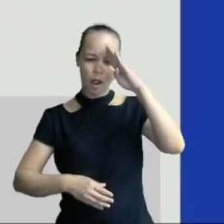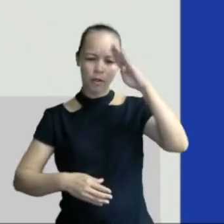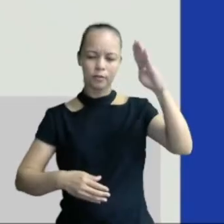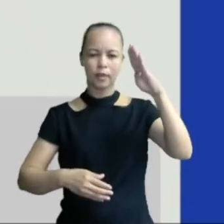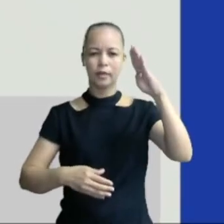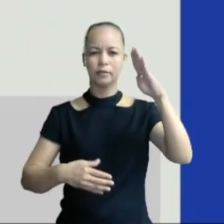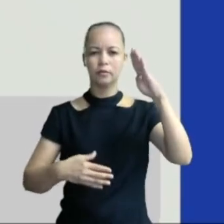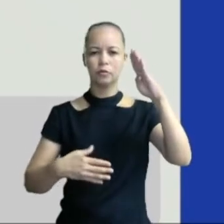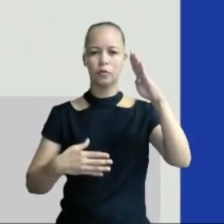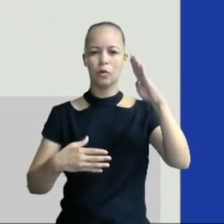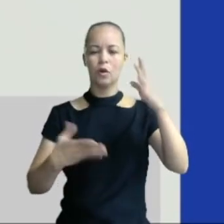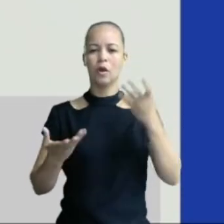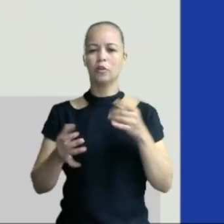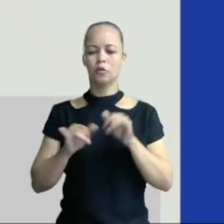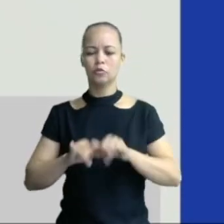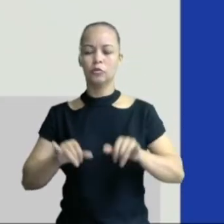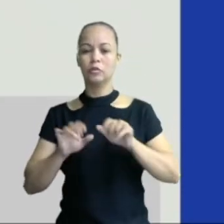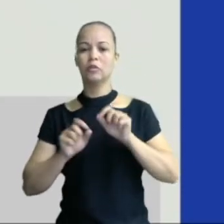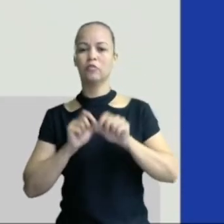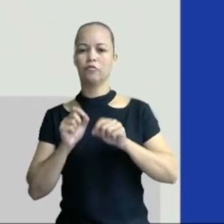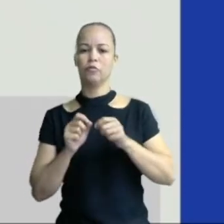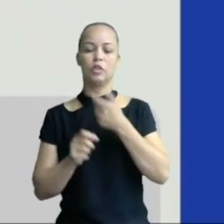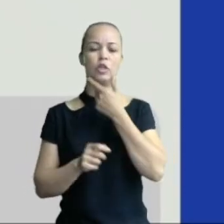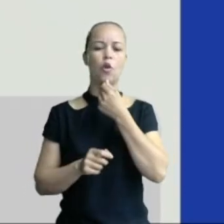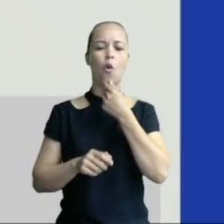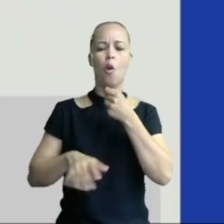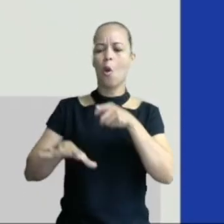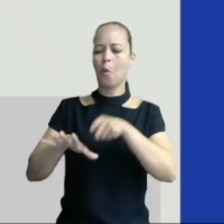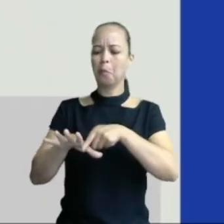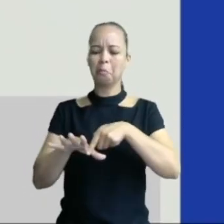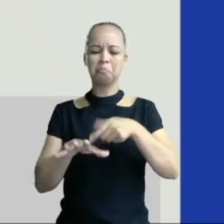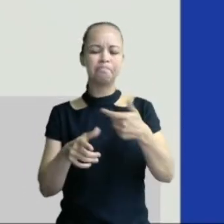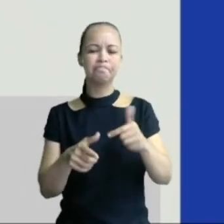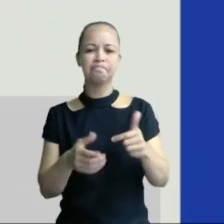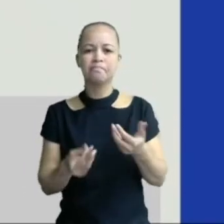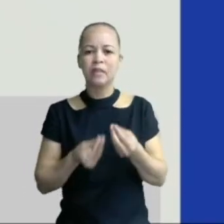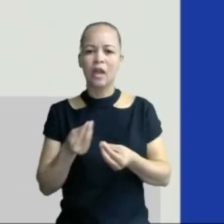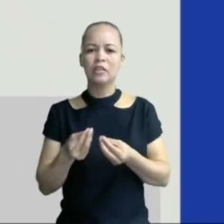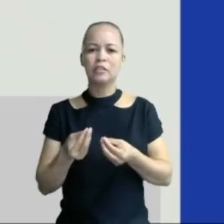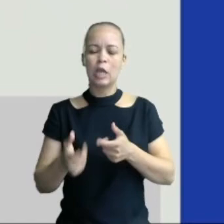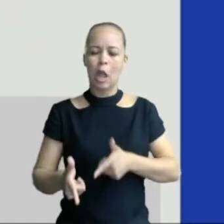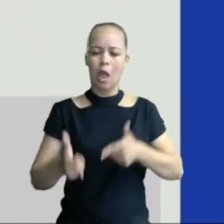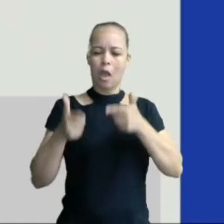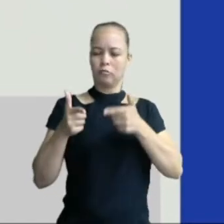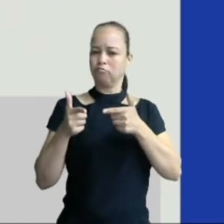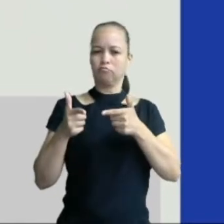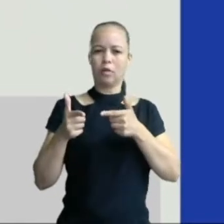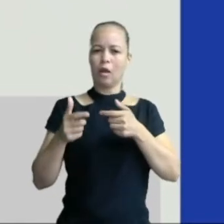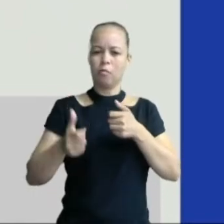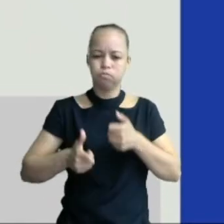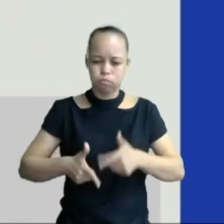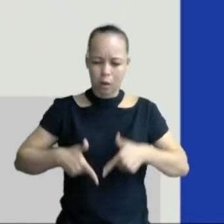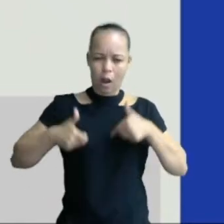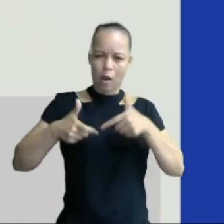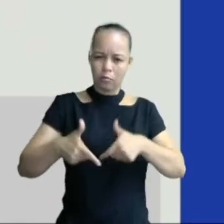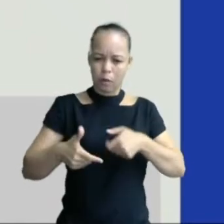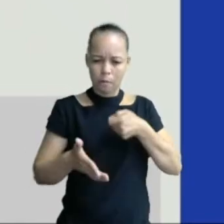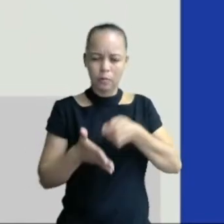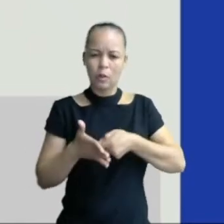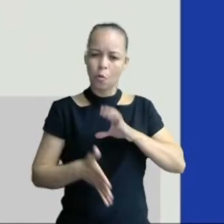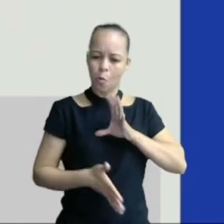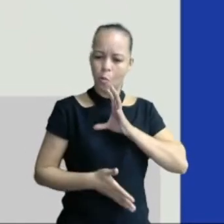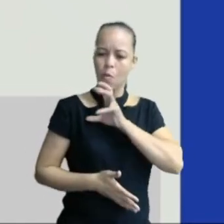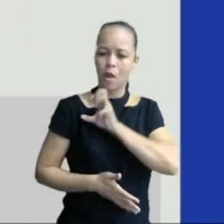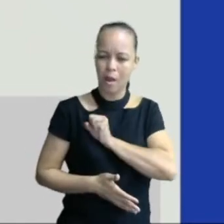formação, constituído de homens descalços, sem armamentos adequados, lutando propriamente com